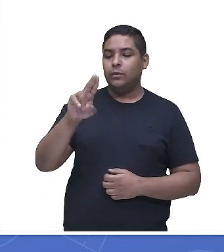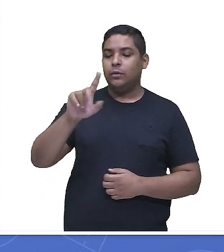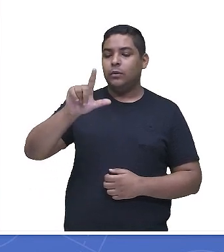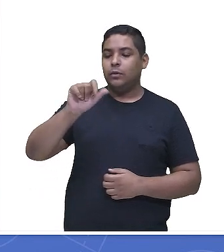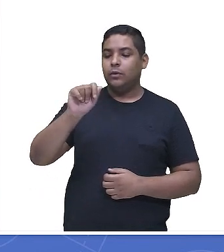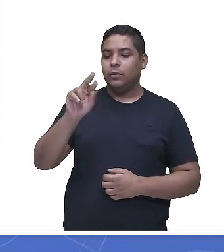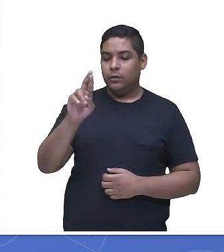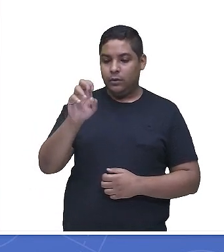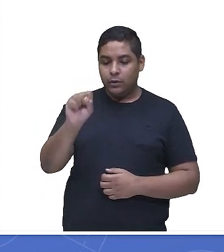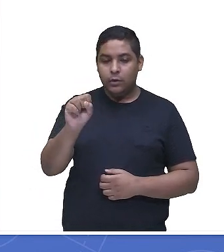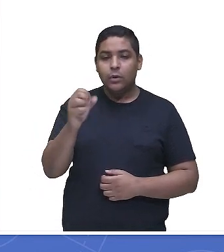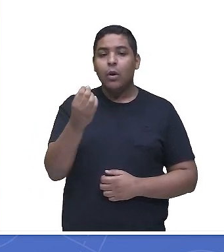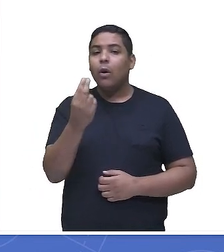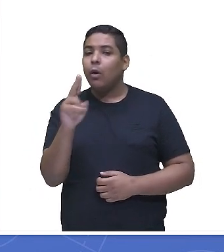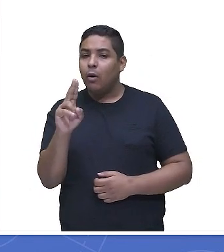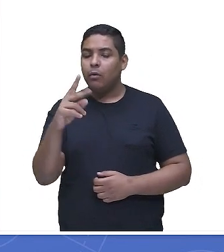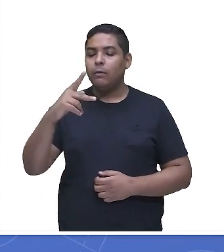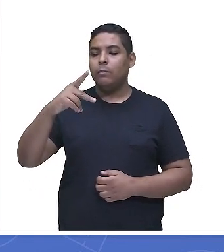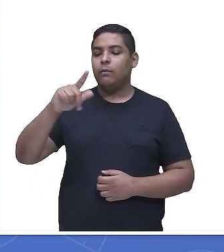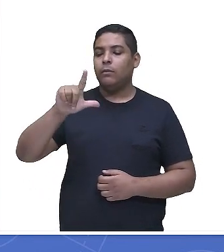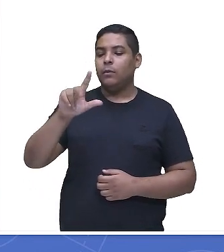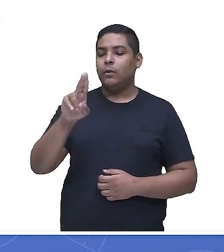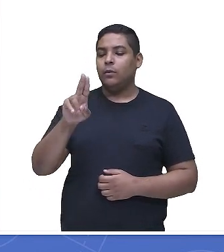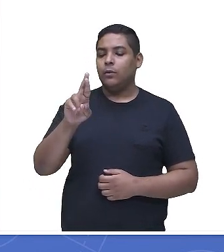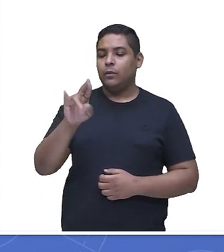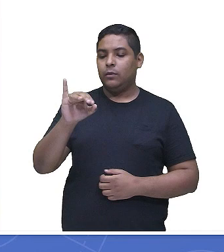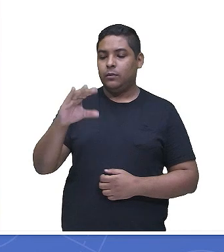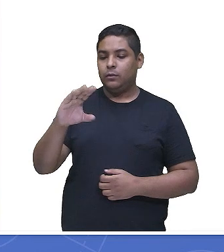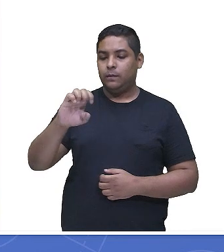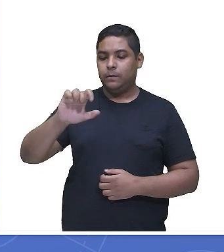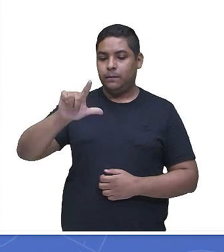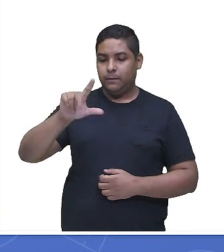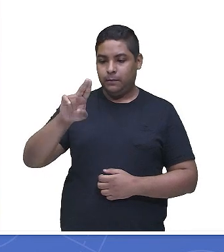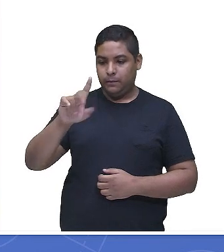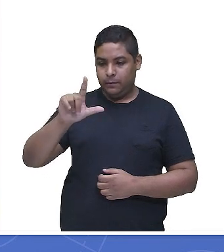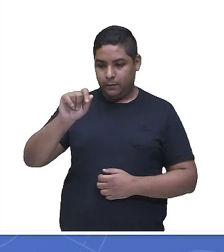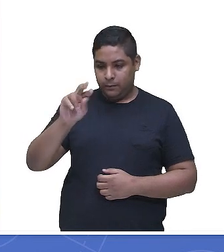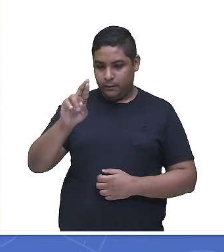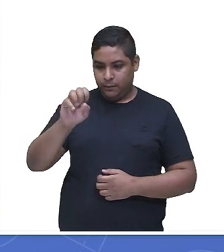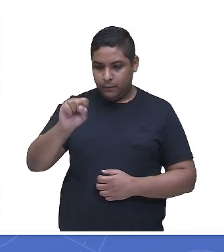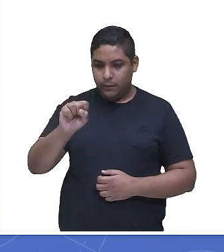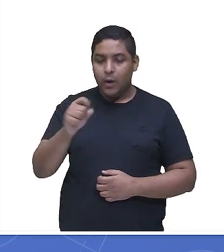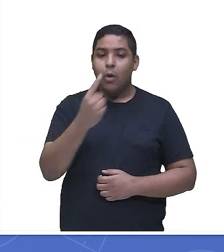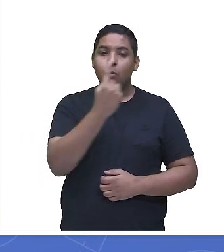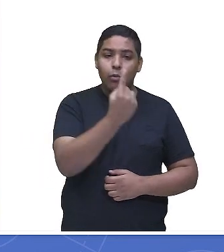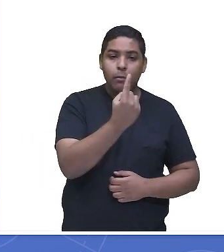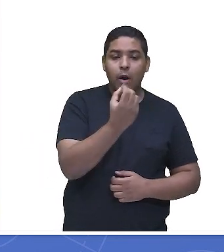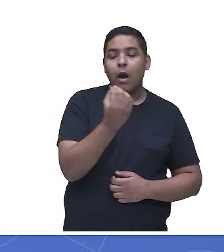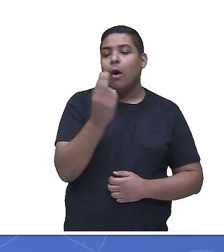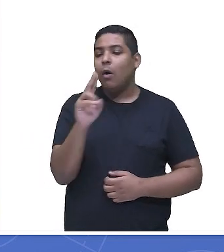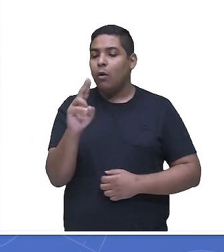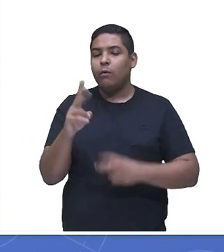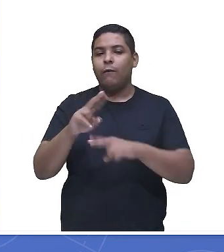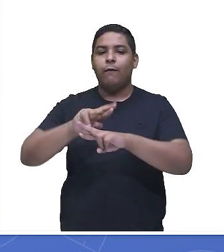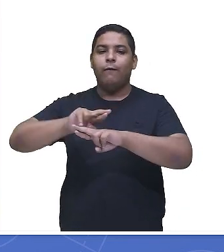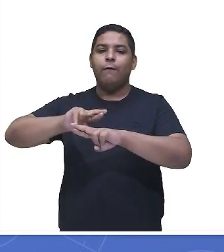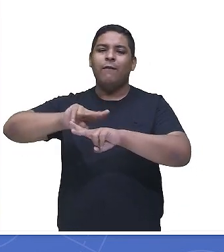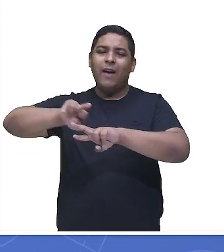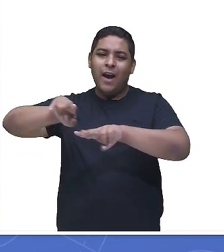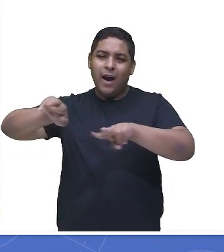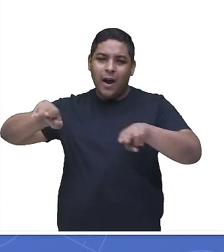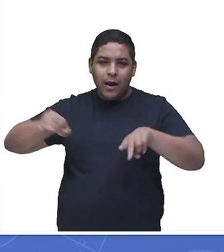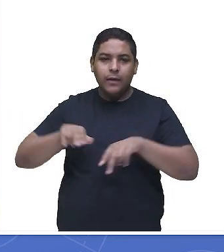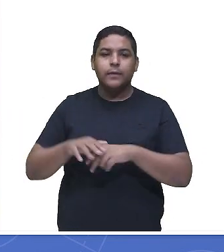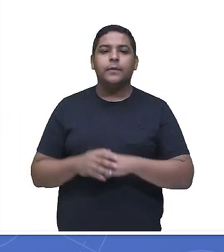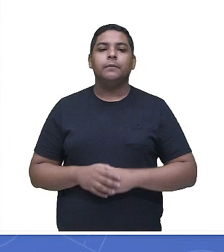E a reunião de várias células semelhantes, eu tenho um tecido. O que